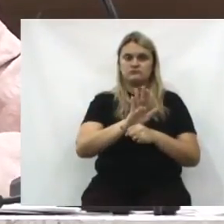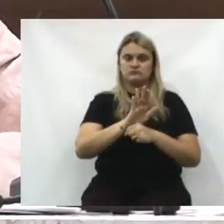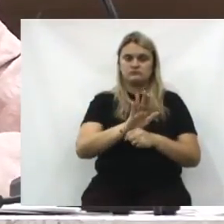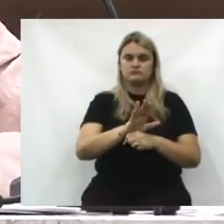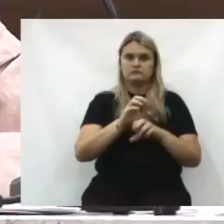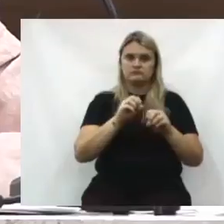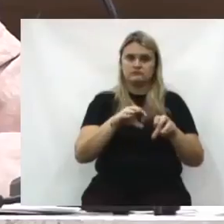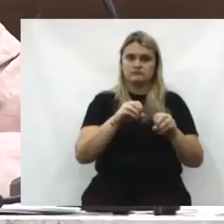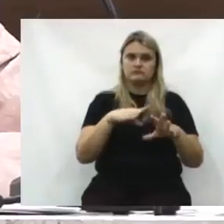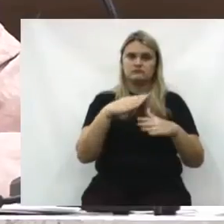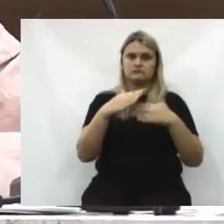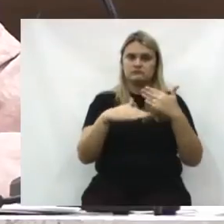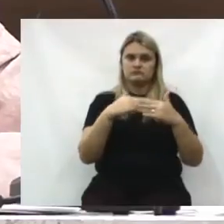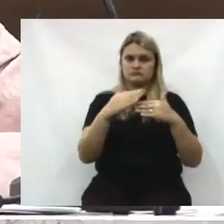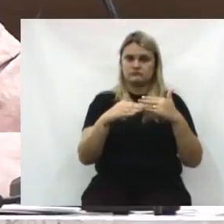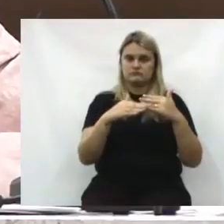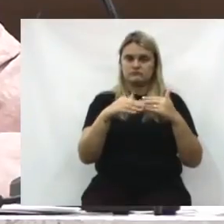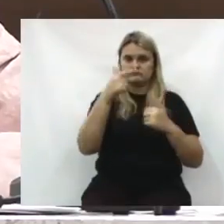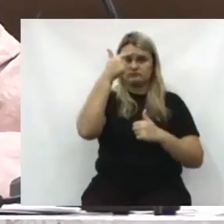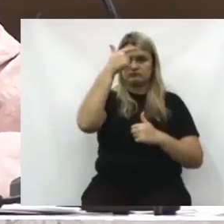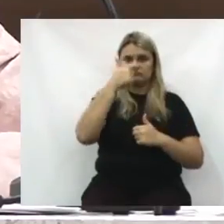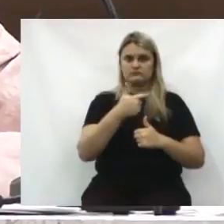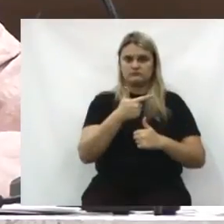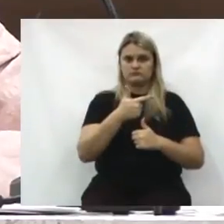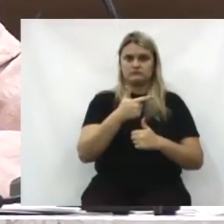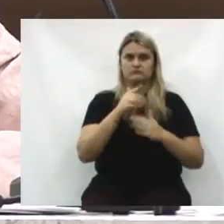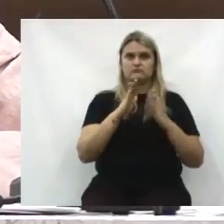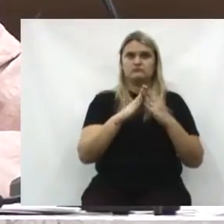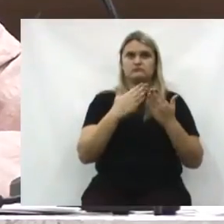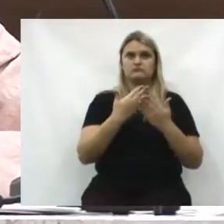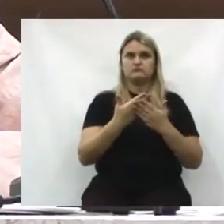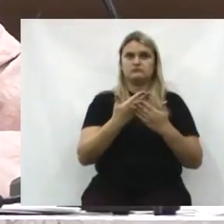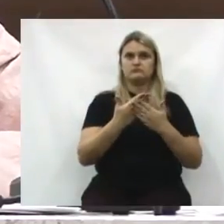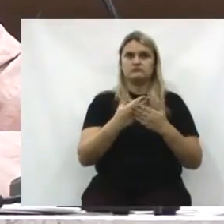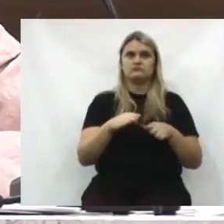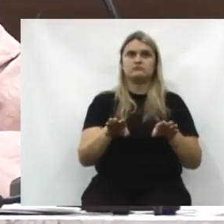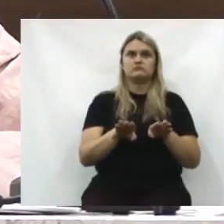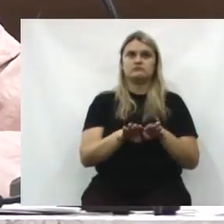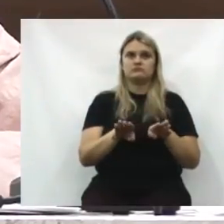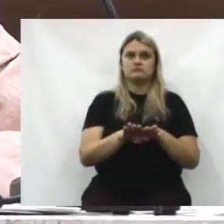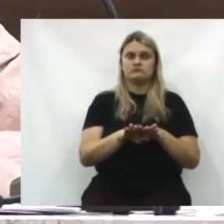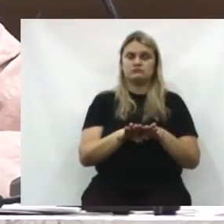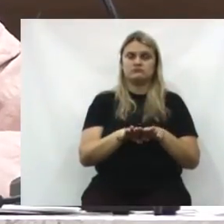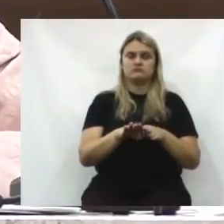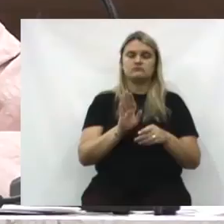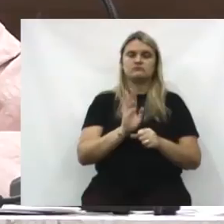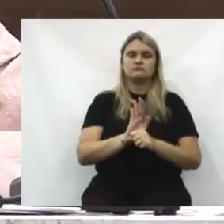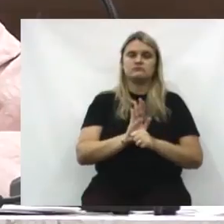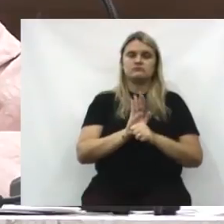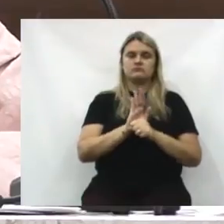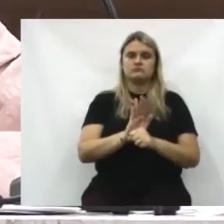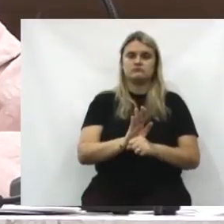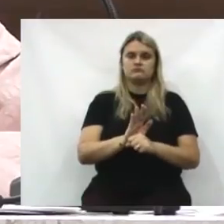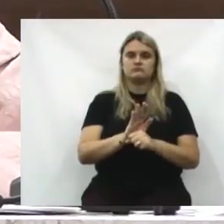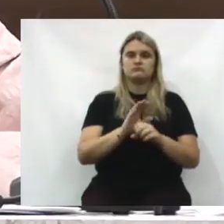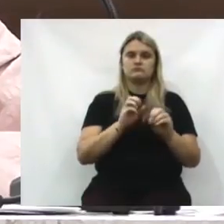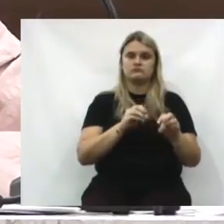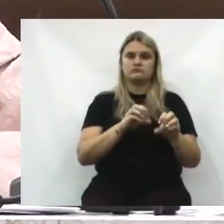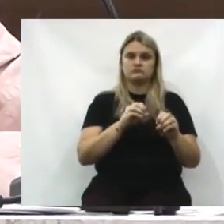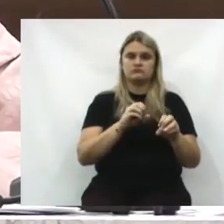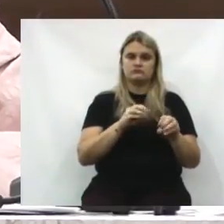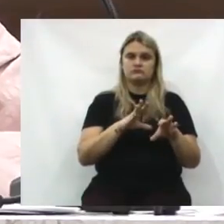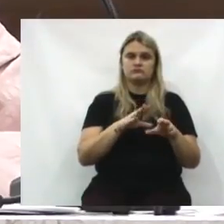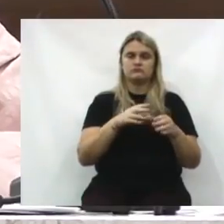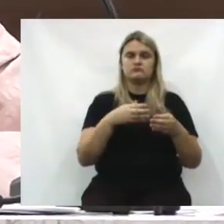além de contribuir na formação e desenvolvimento de indivíduos no âmbito escolar, também permite